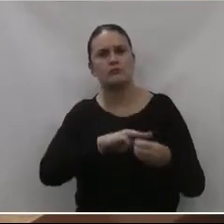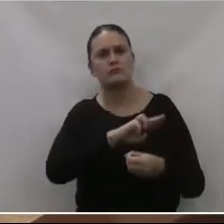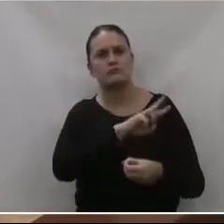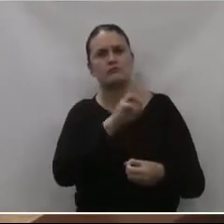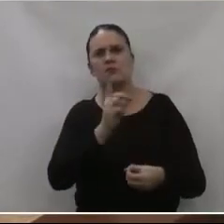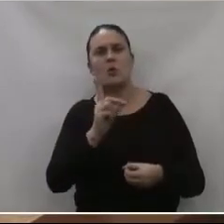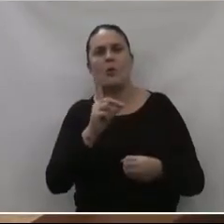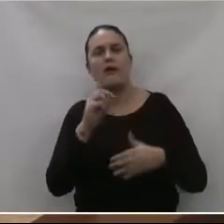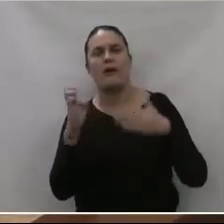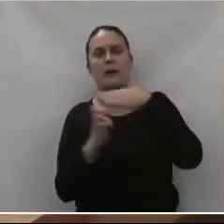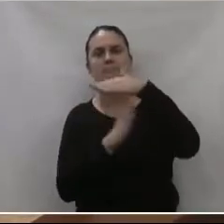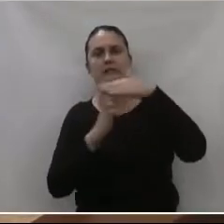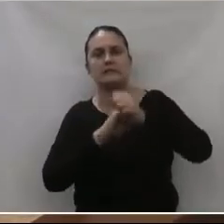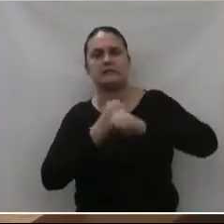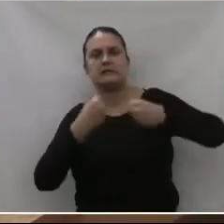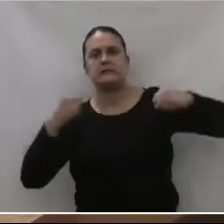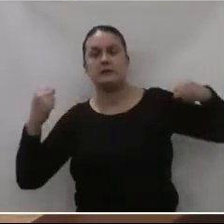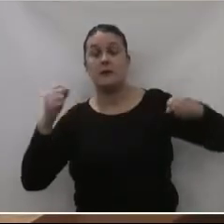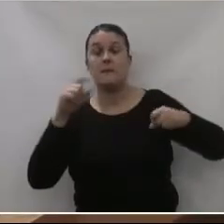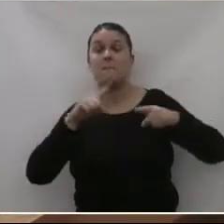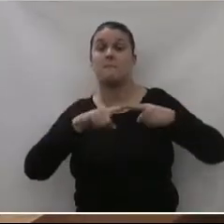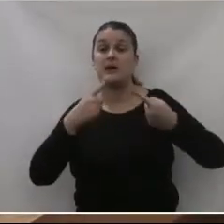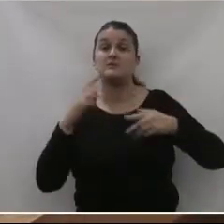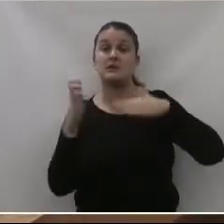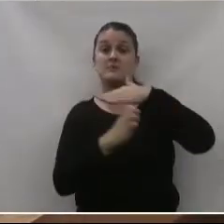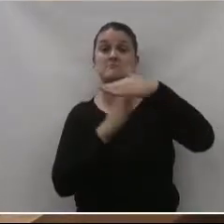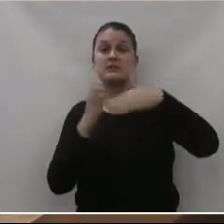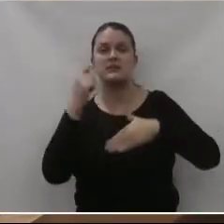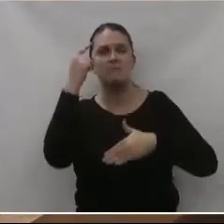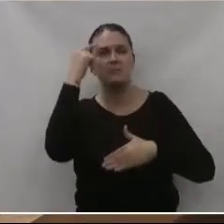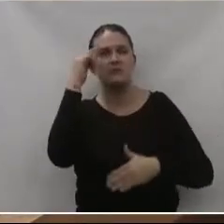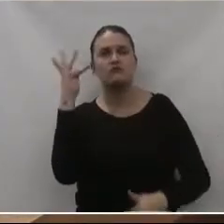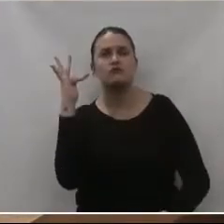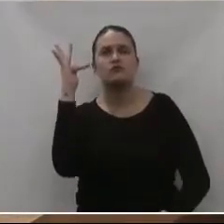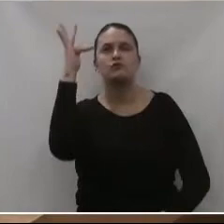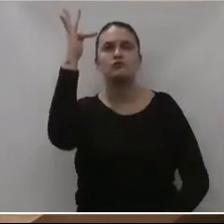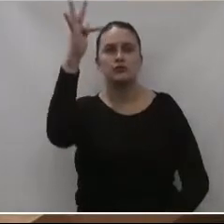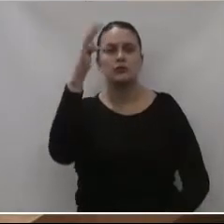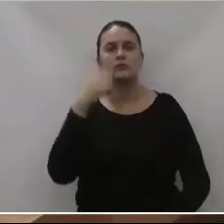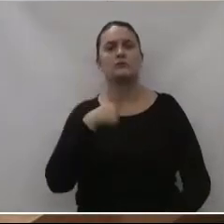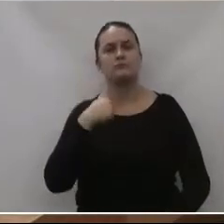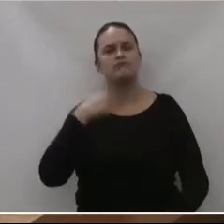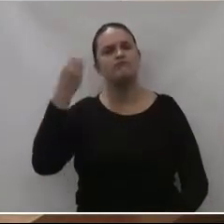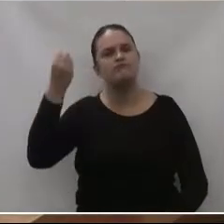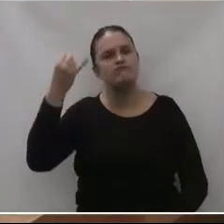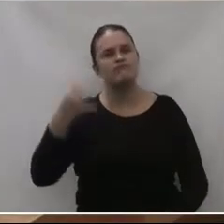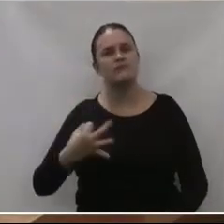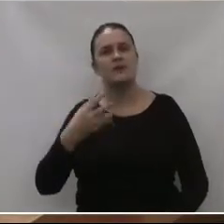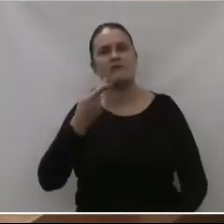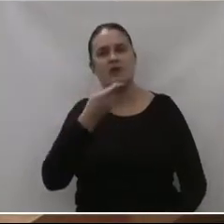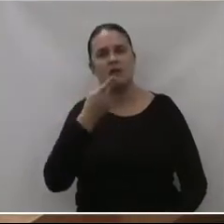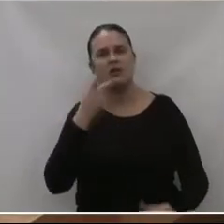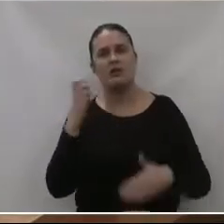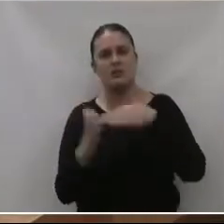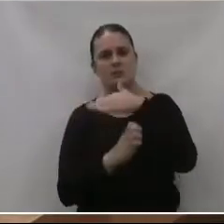Não são grandes empresas, mas são empresas que serão grandes no futuro. Quero relatar aqui uma